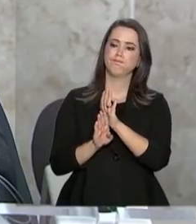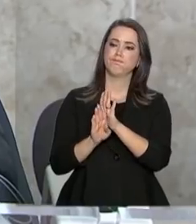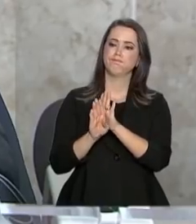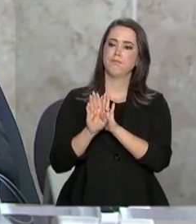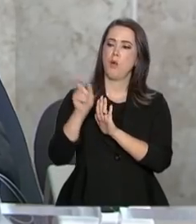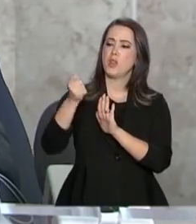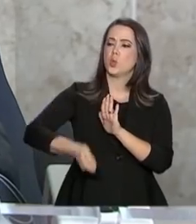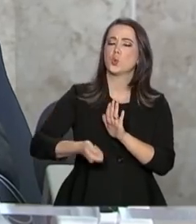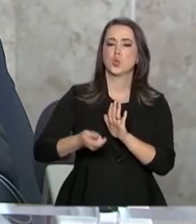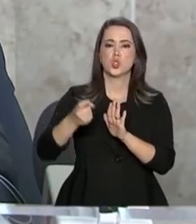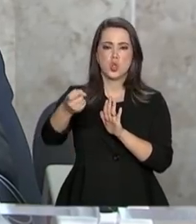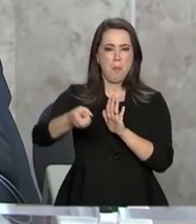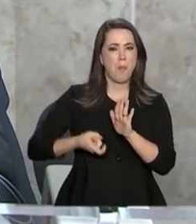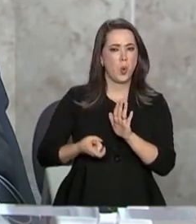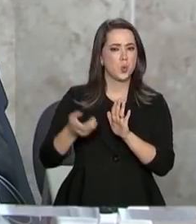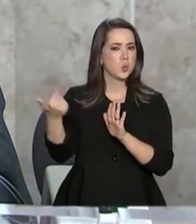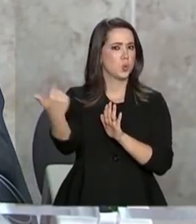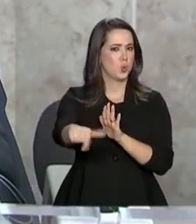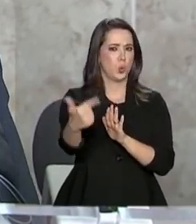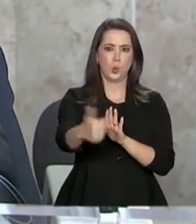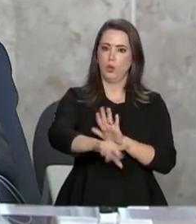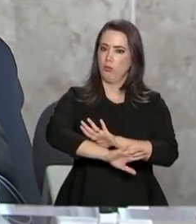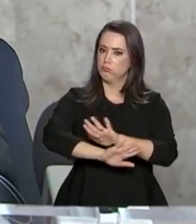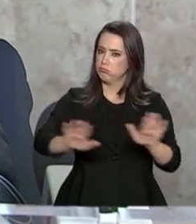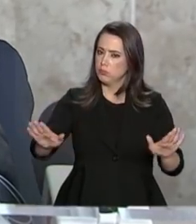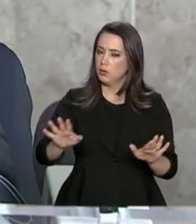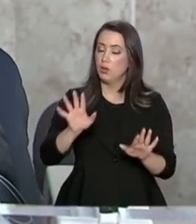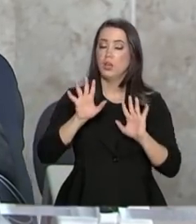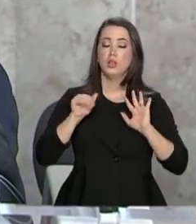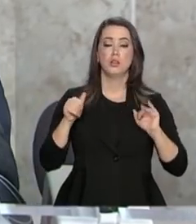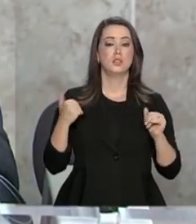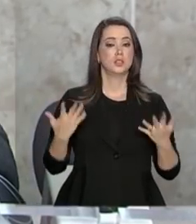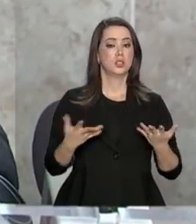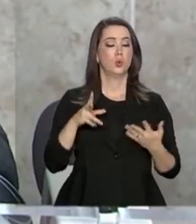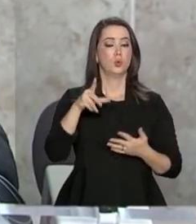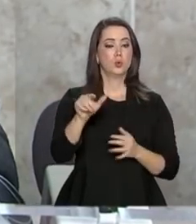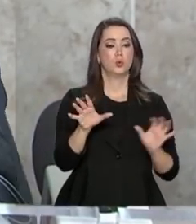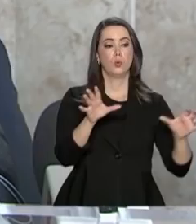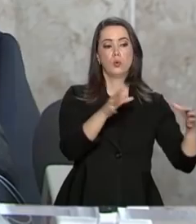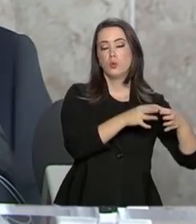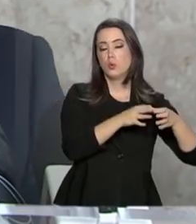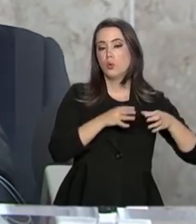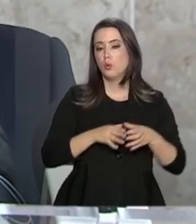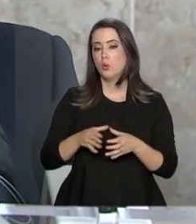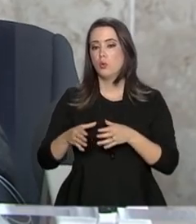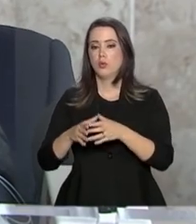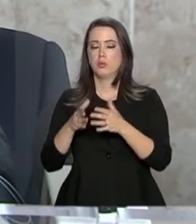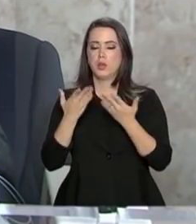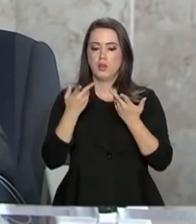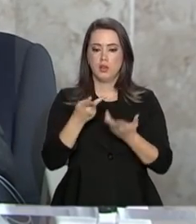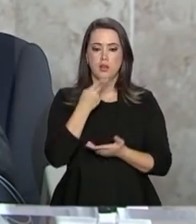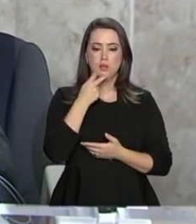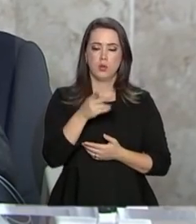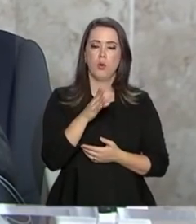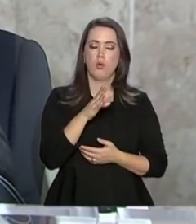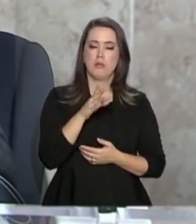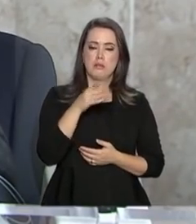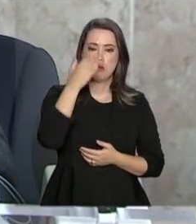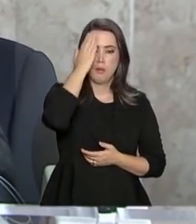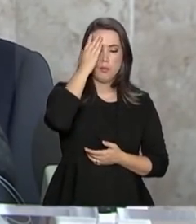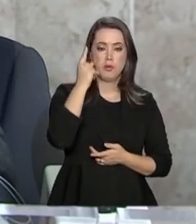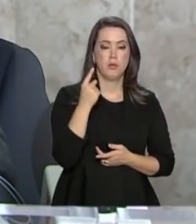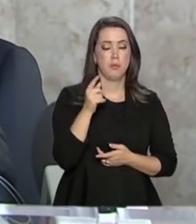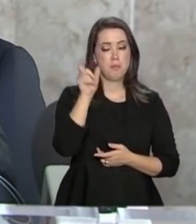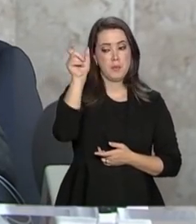da Carga Tributária não haver aumento de impostos então toda a equipe e aqui vai aqui um reconhecimento ao